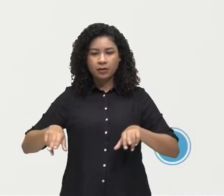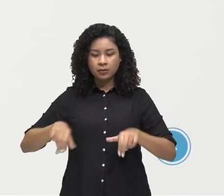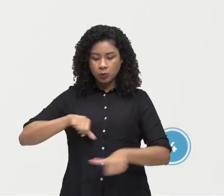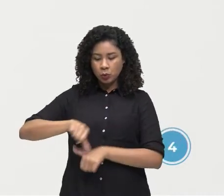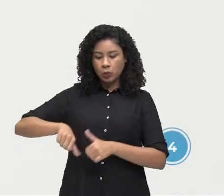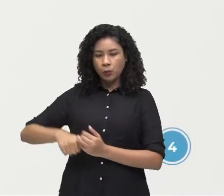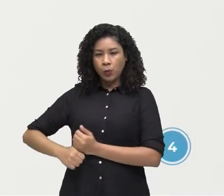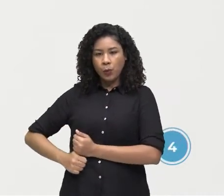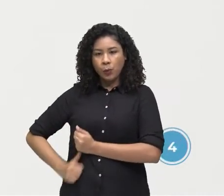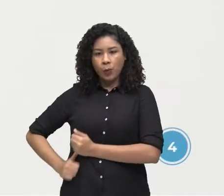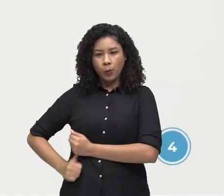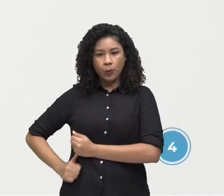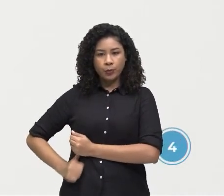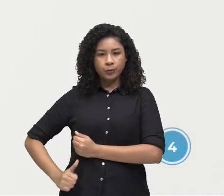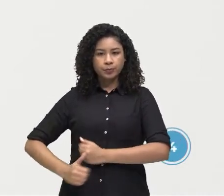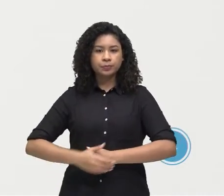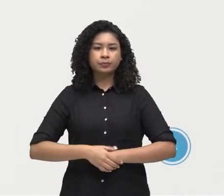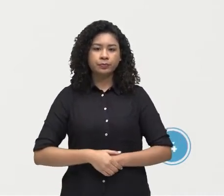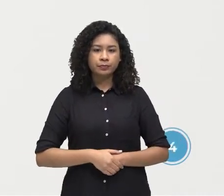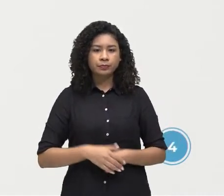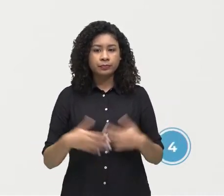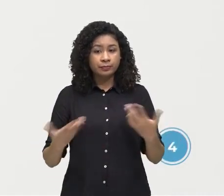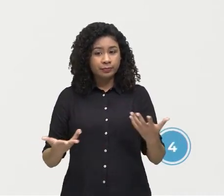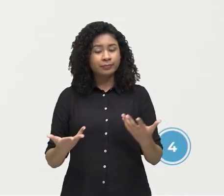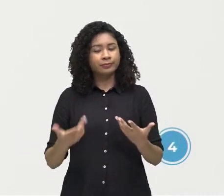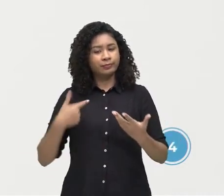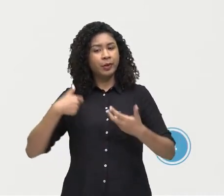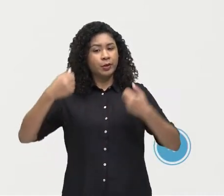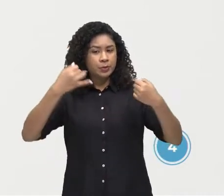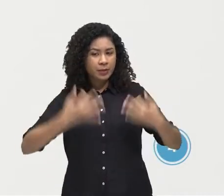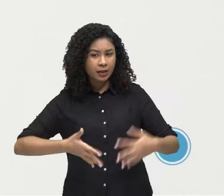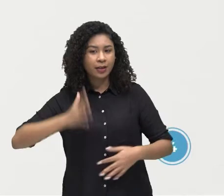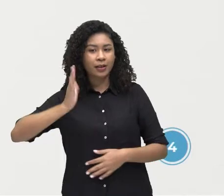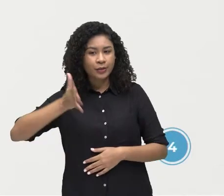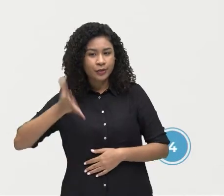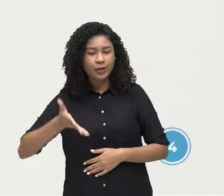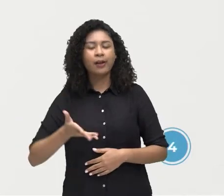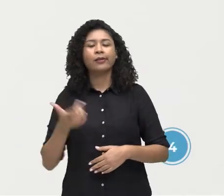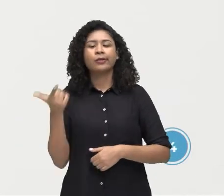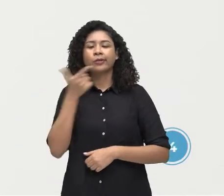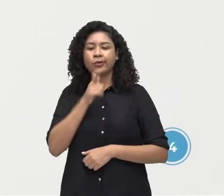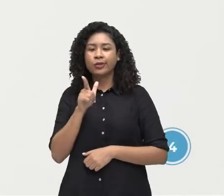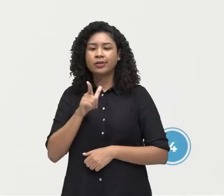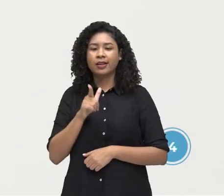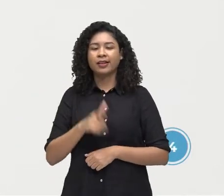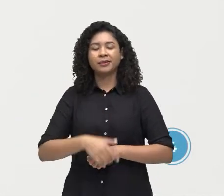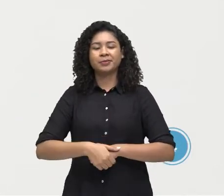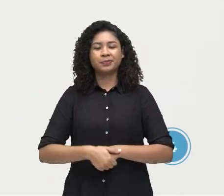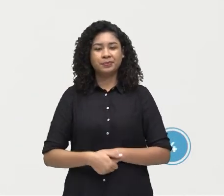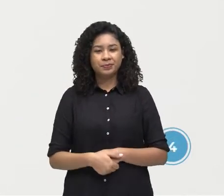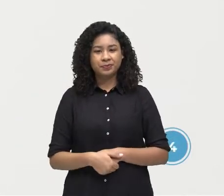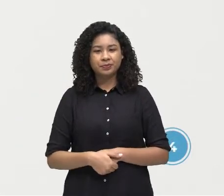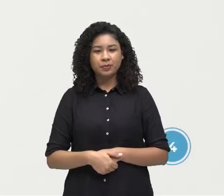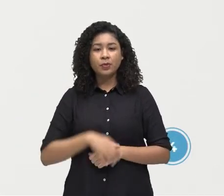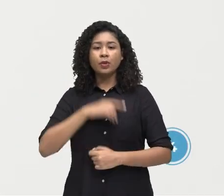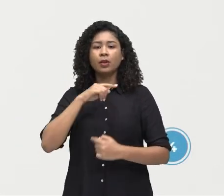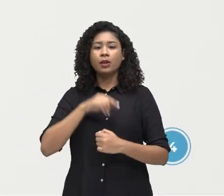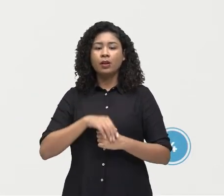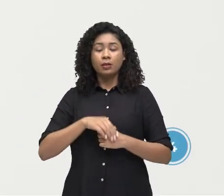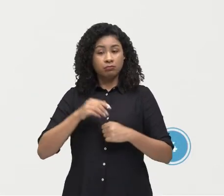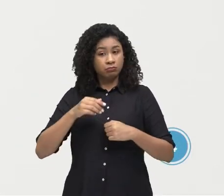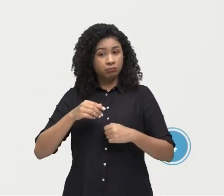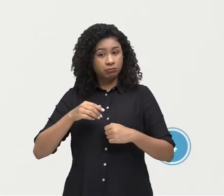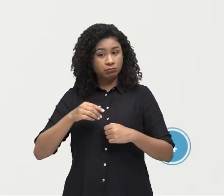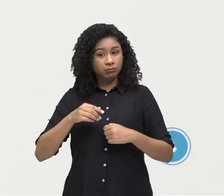né? Então, como eu falei, vai ser retirada aí essa água, vai ser formada as nossas fezes para que elas sejam eliminadas depois. E vale destacar que é